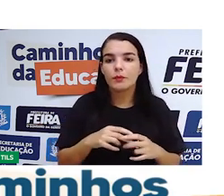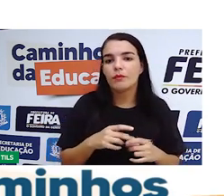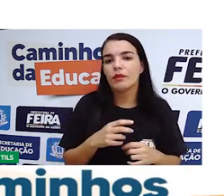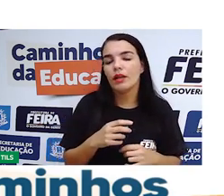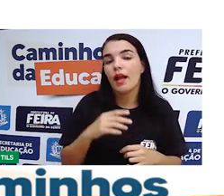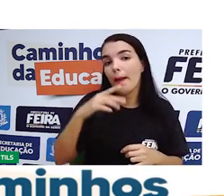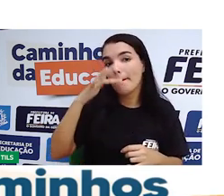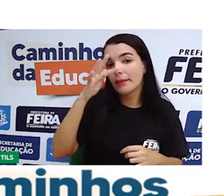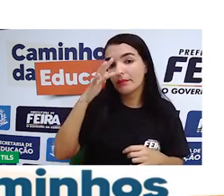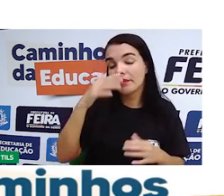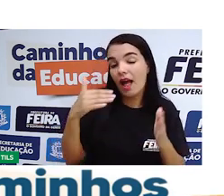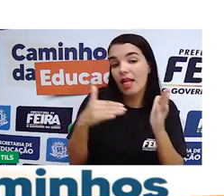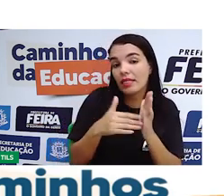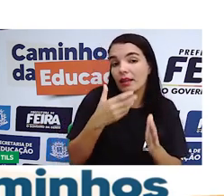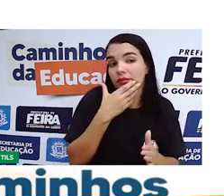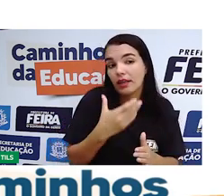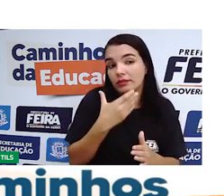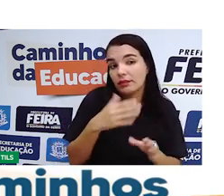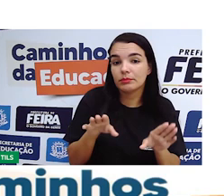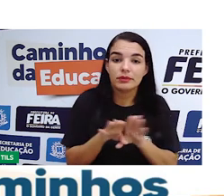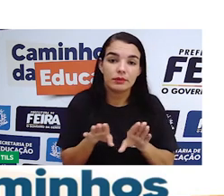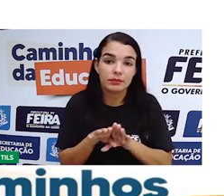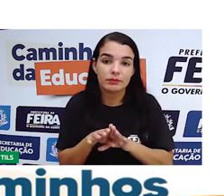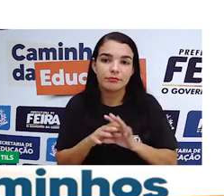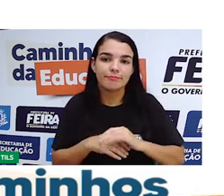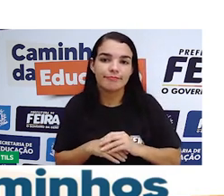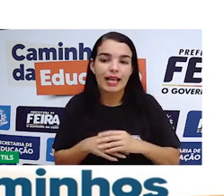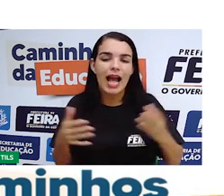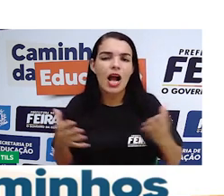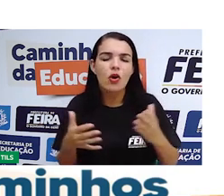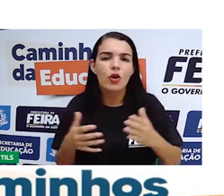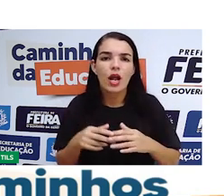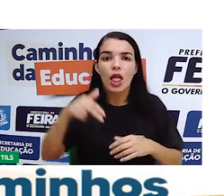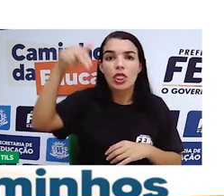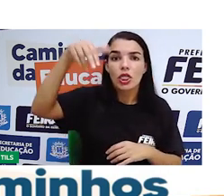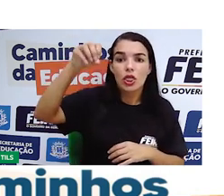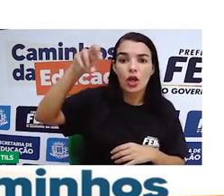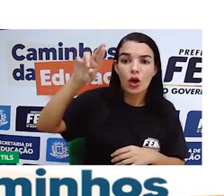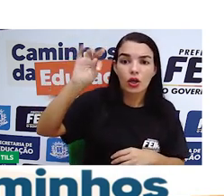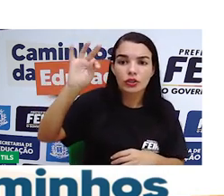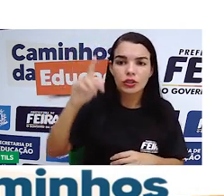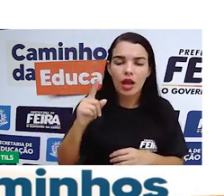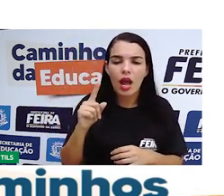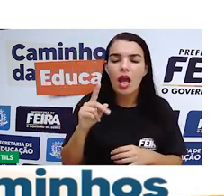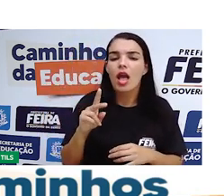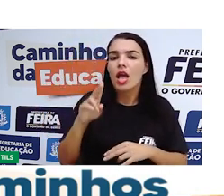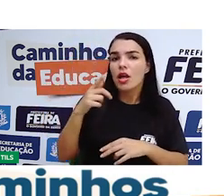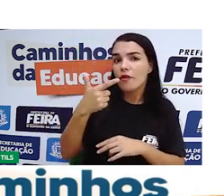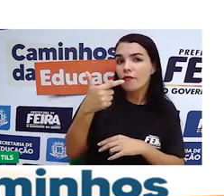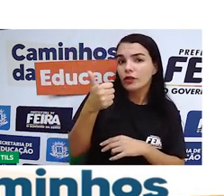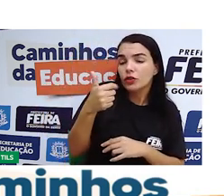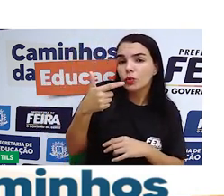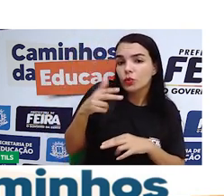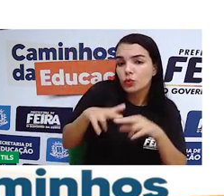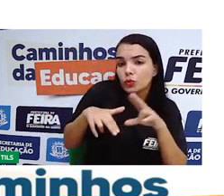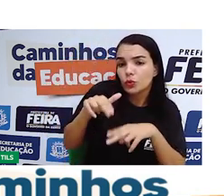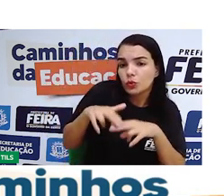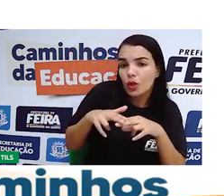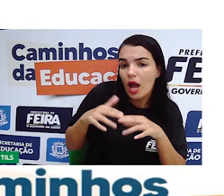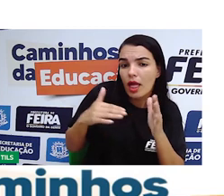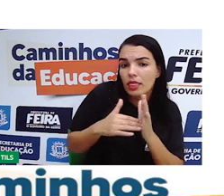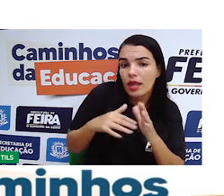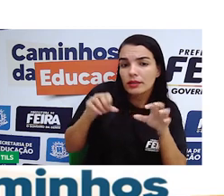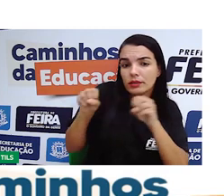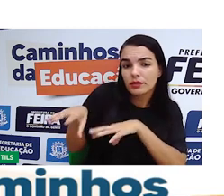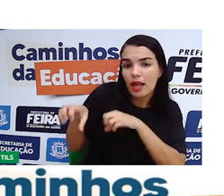de setembro até 20 de dezembro. Em hemisfério norte, verão, 21 de junho até 20 de setembro. Outono,